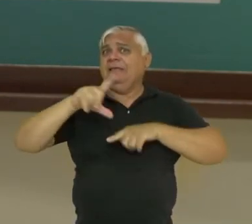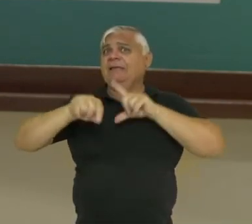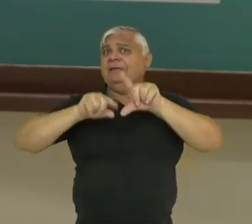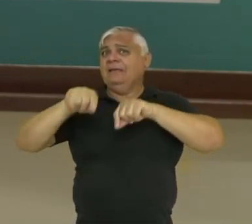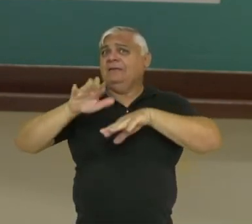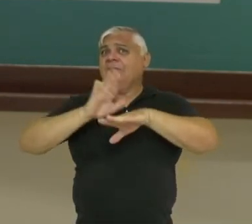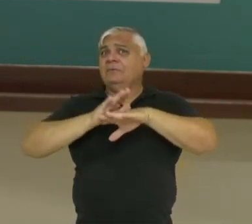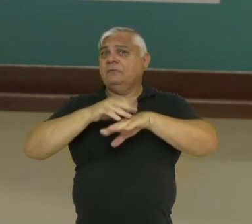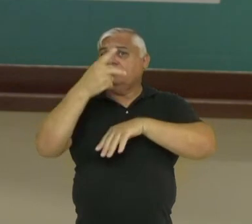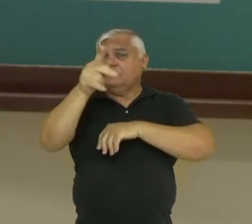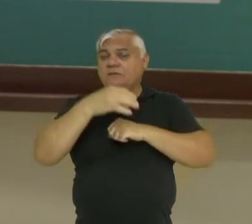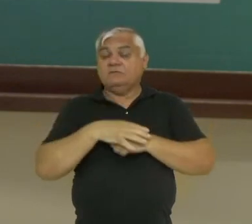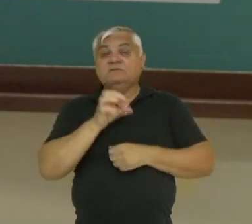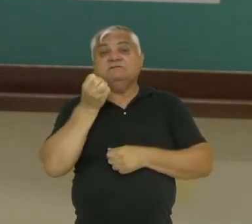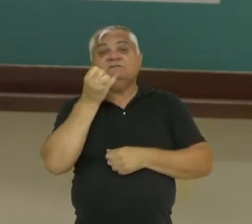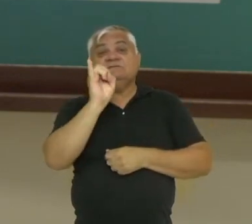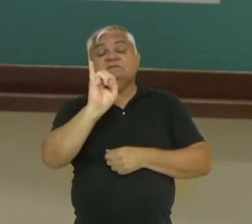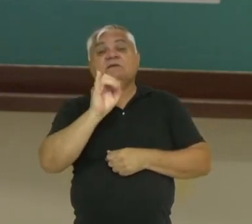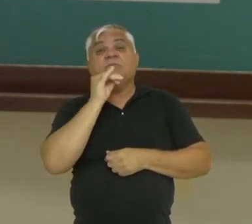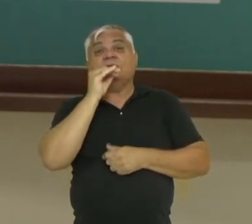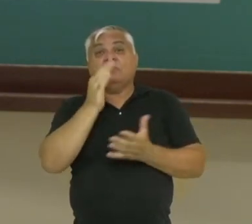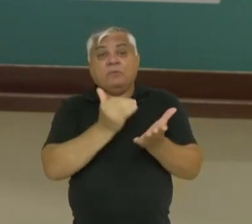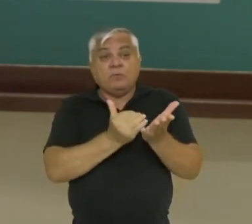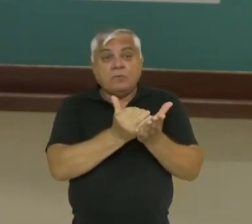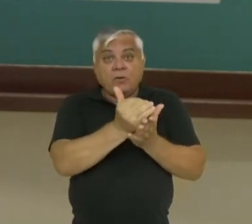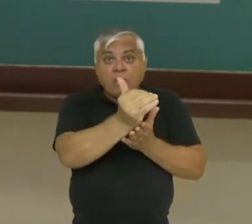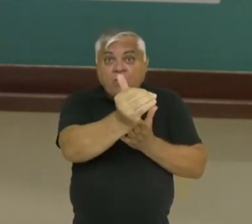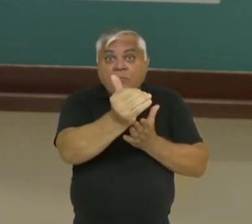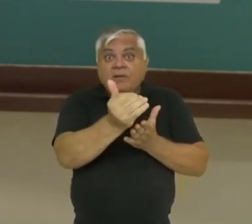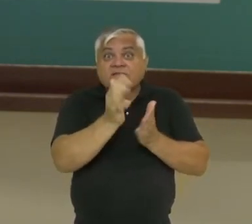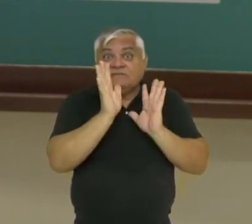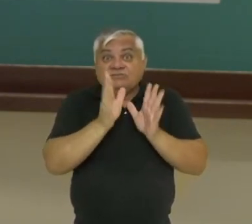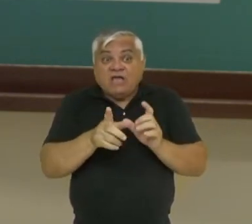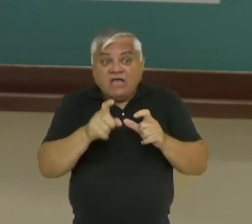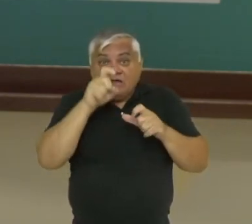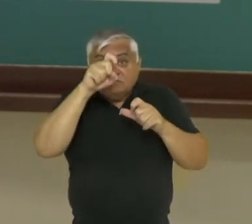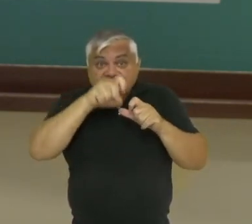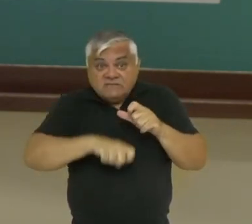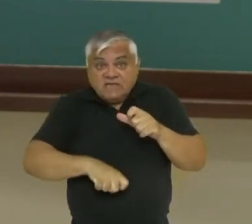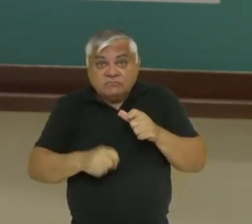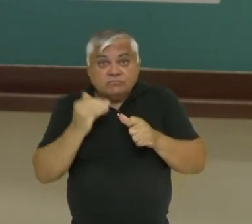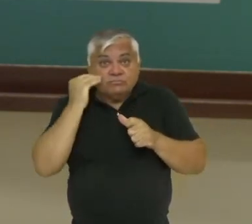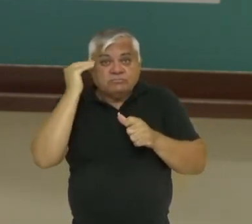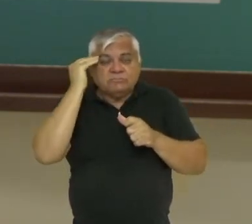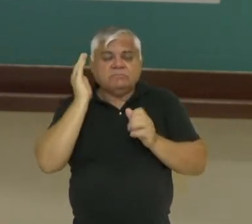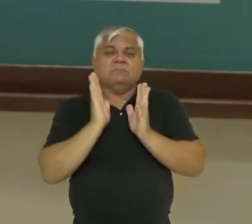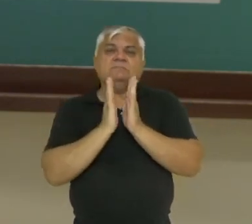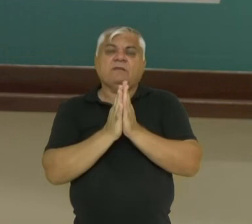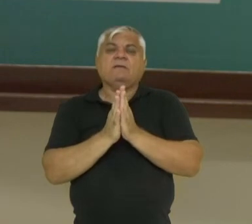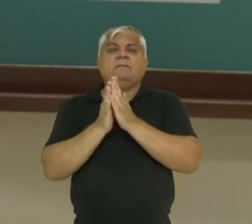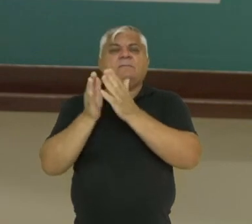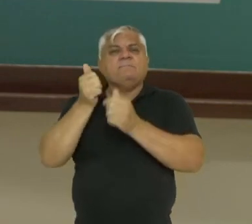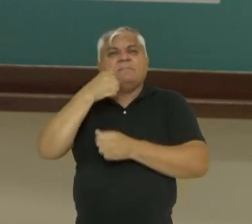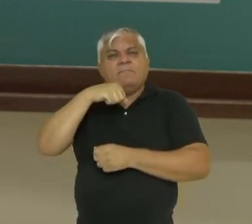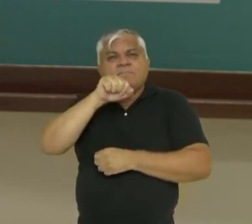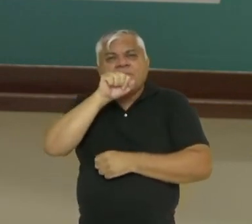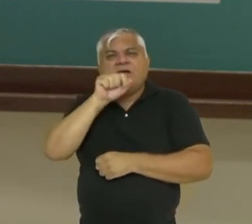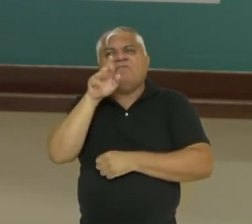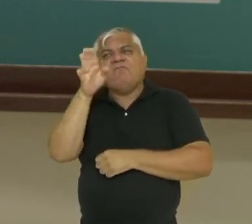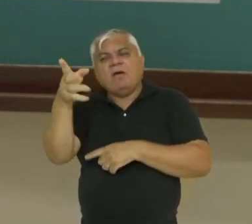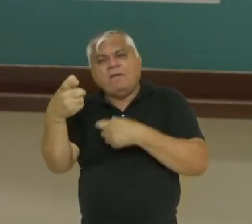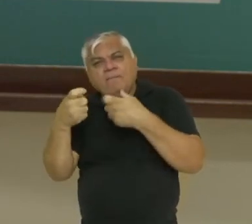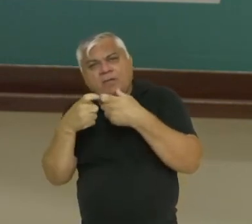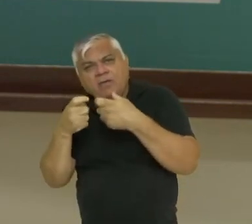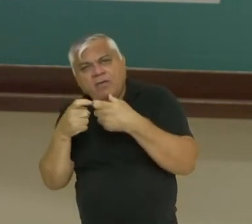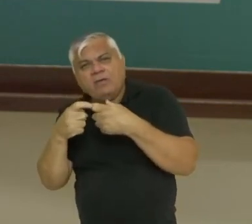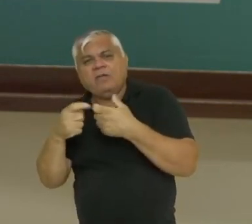se for o caso de começar uma vida sexual ativa, pede para a mamãe levar no